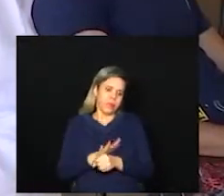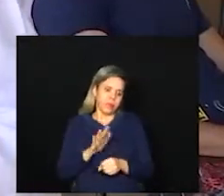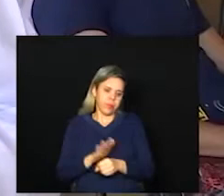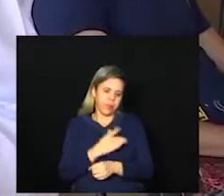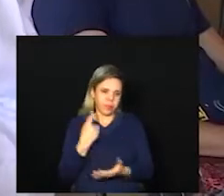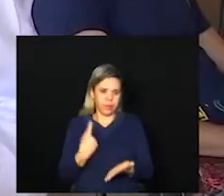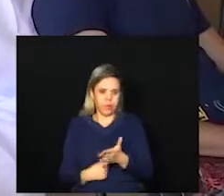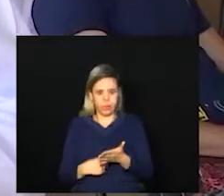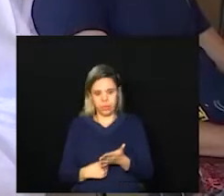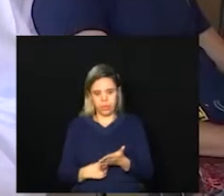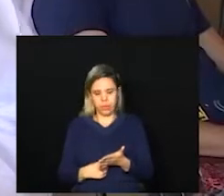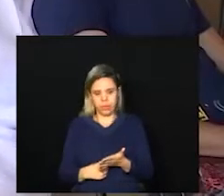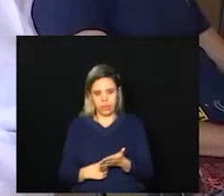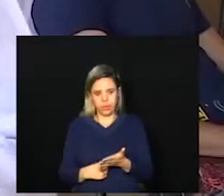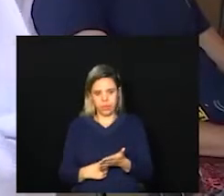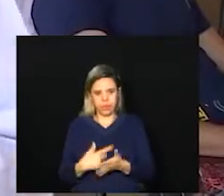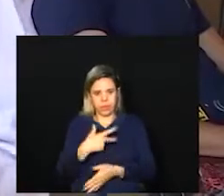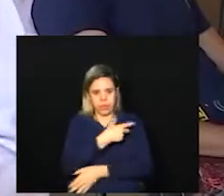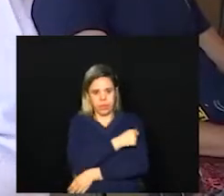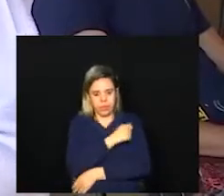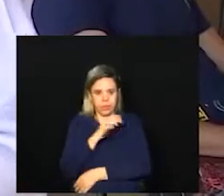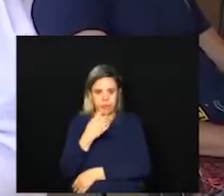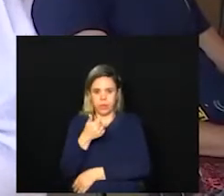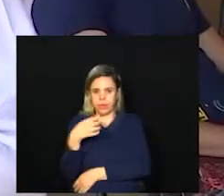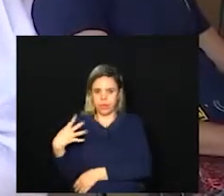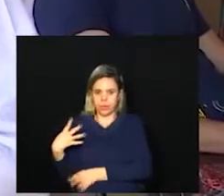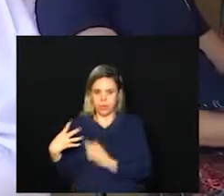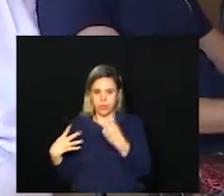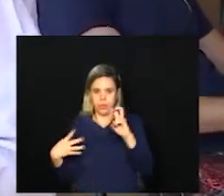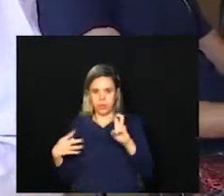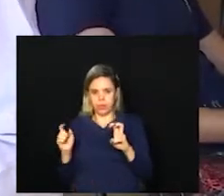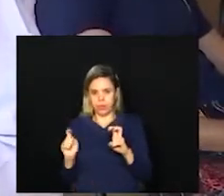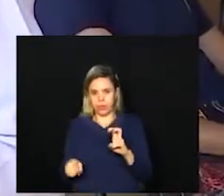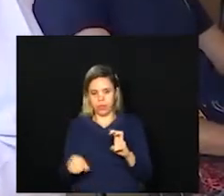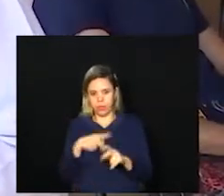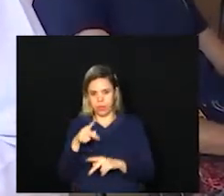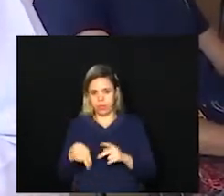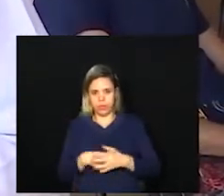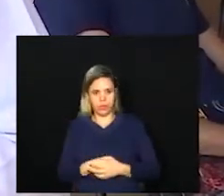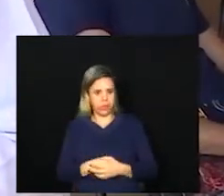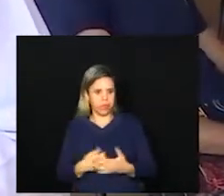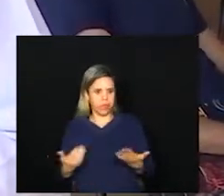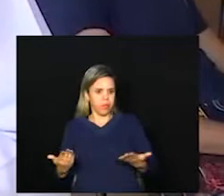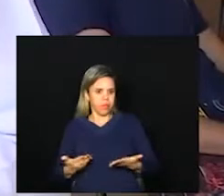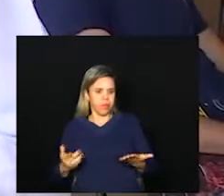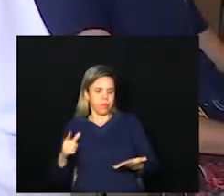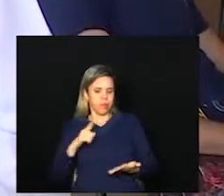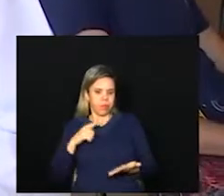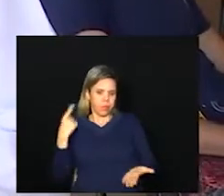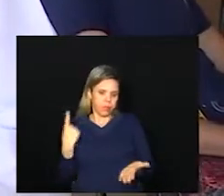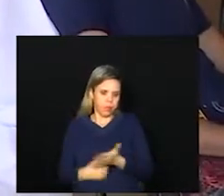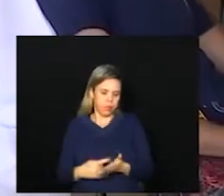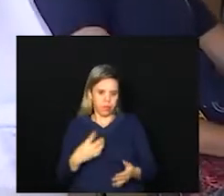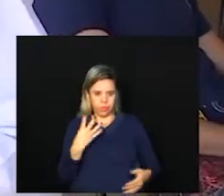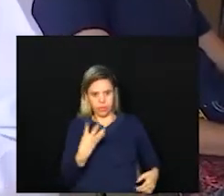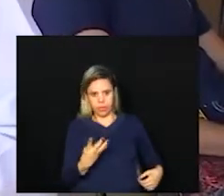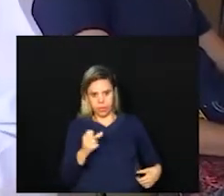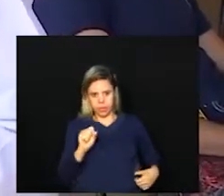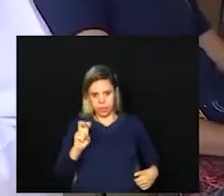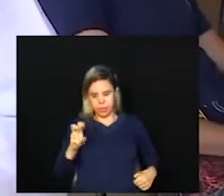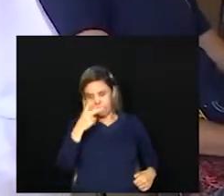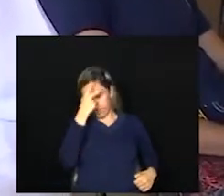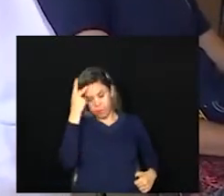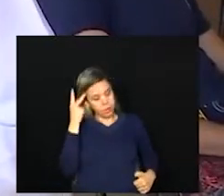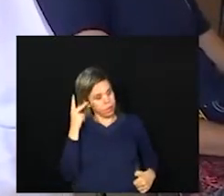agendas, a gente vacinar em torno de 14 a 15 mil pessoas. Hoje tem agendados 485